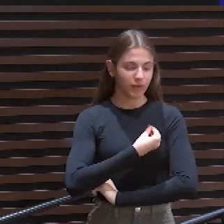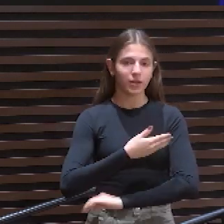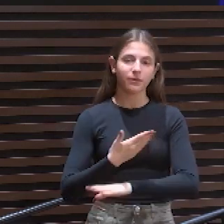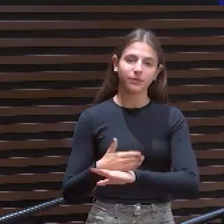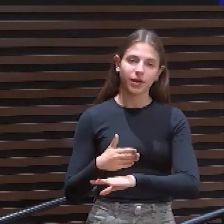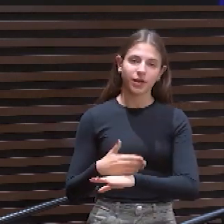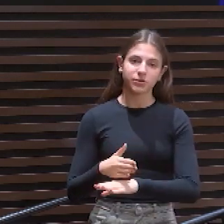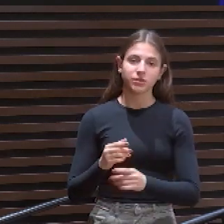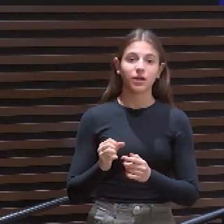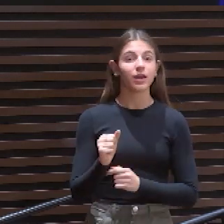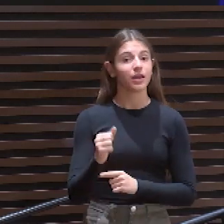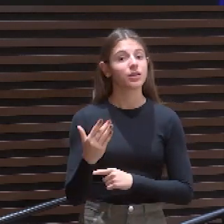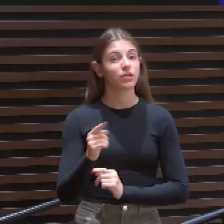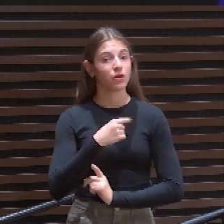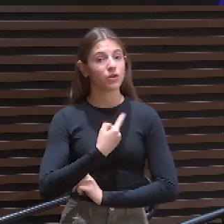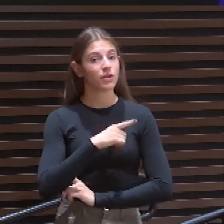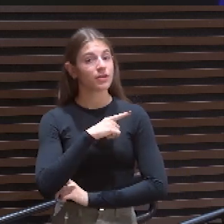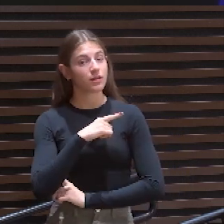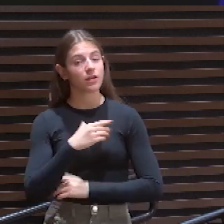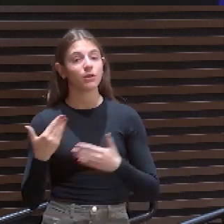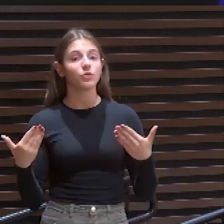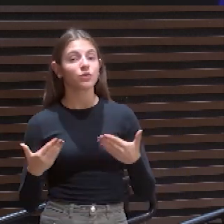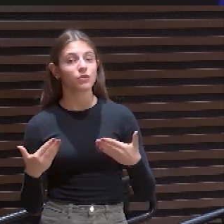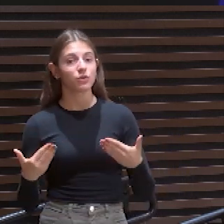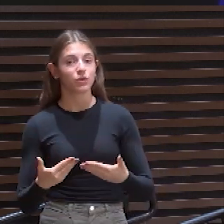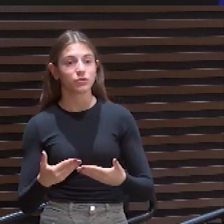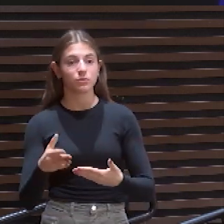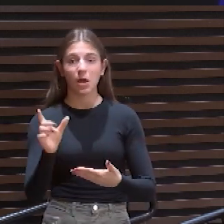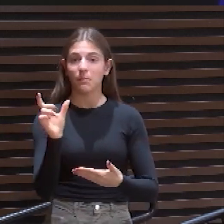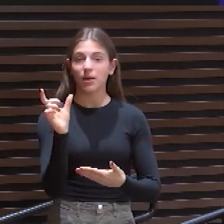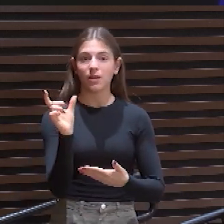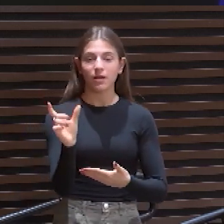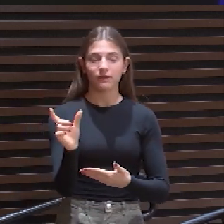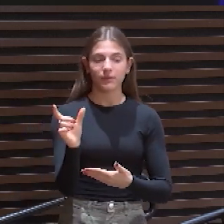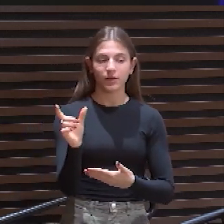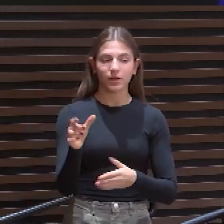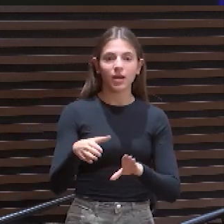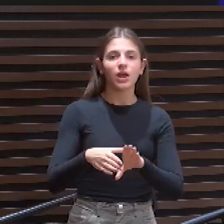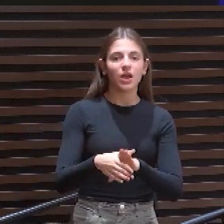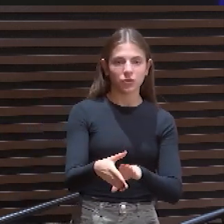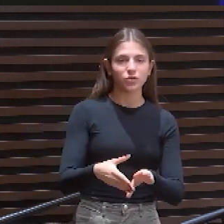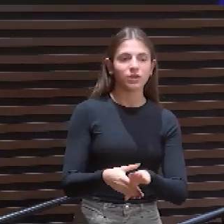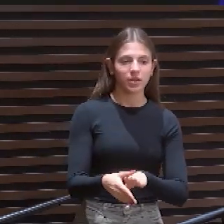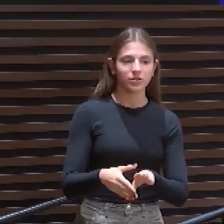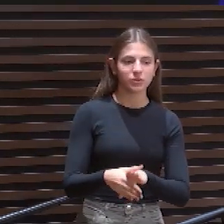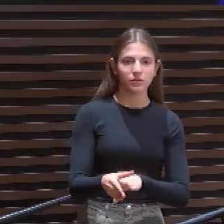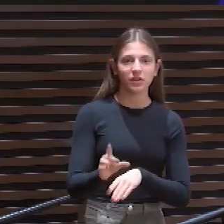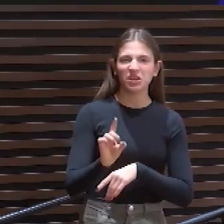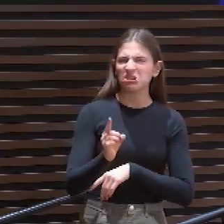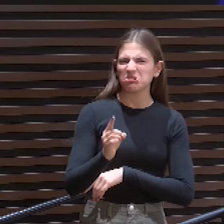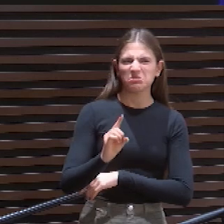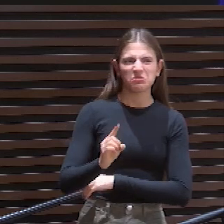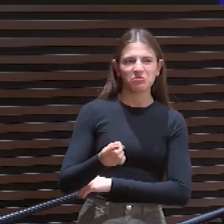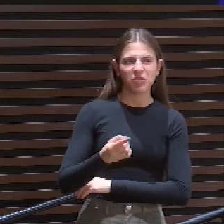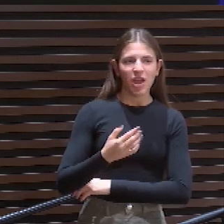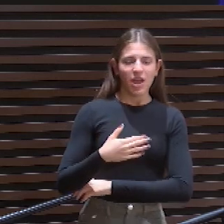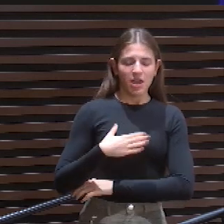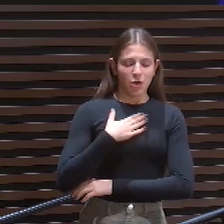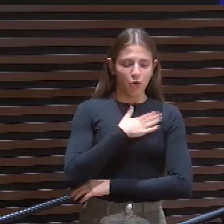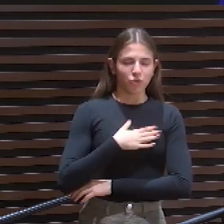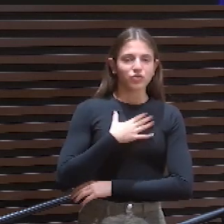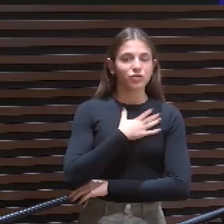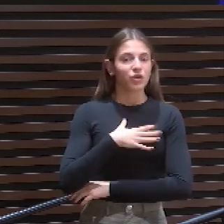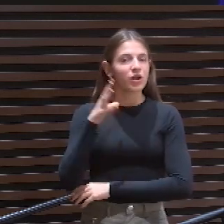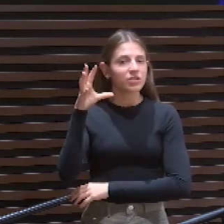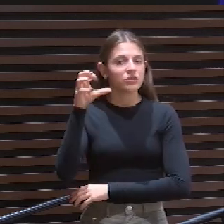que nós temos hoje aqui? Uma palavra contundente. Uma palavra que não é gostosa de se ouvir, que